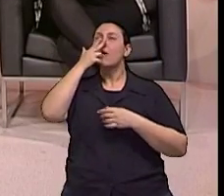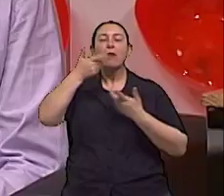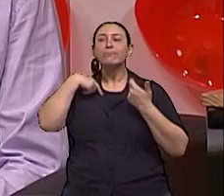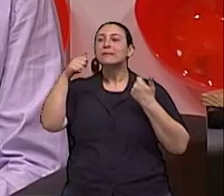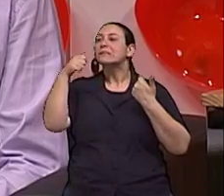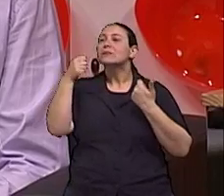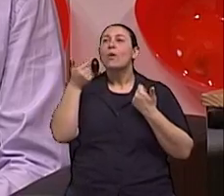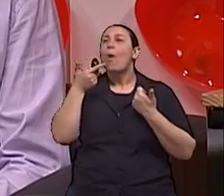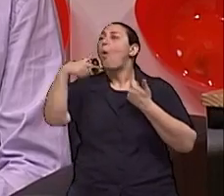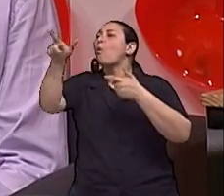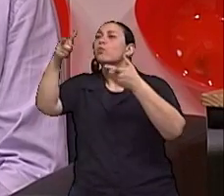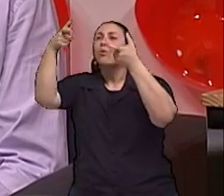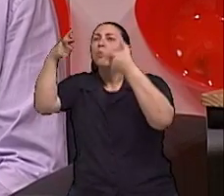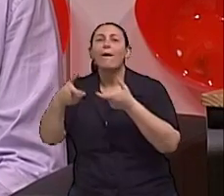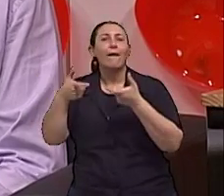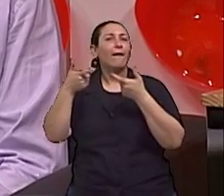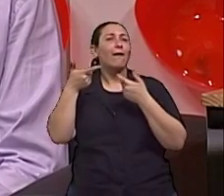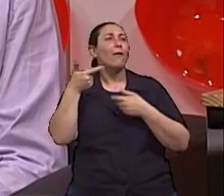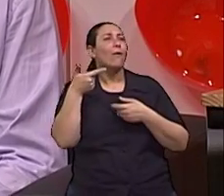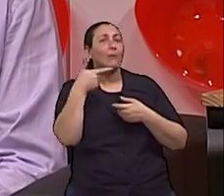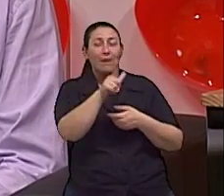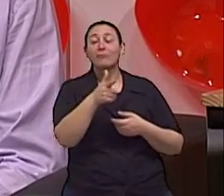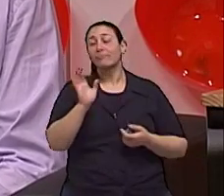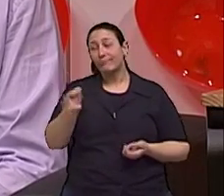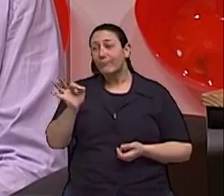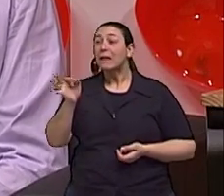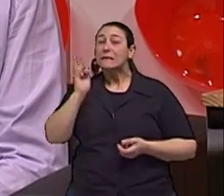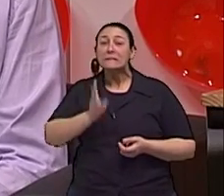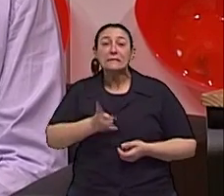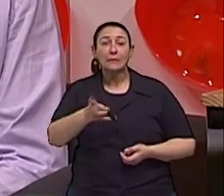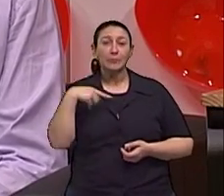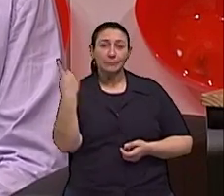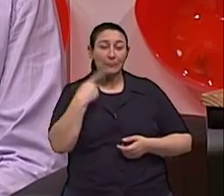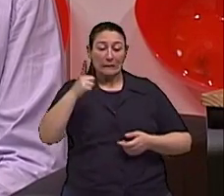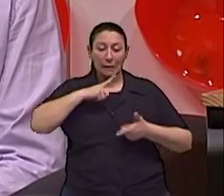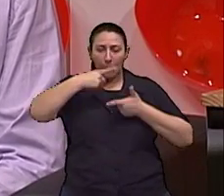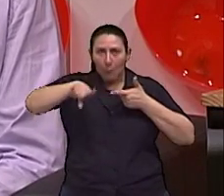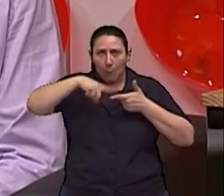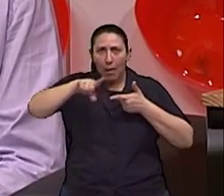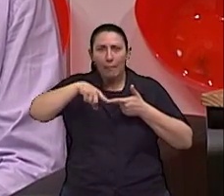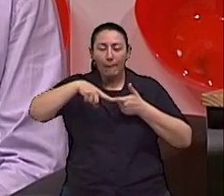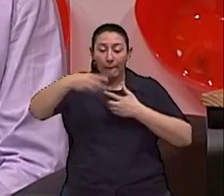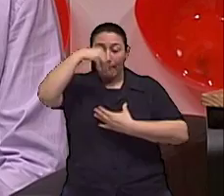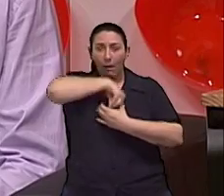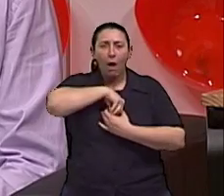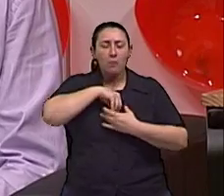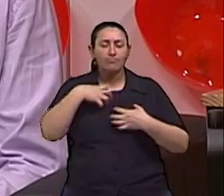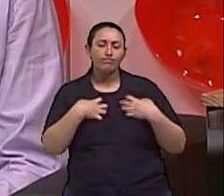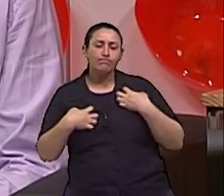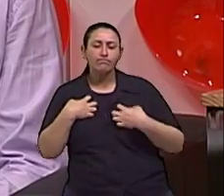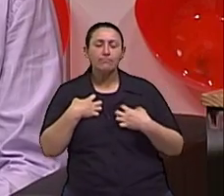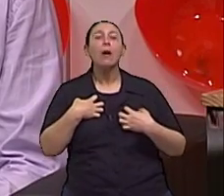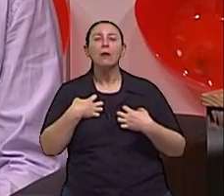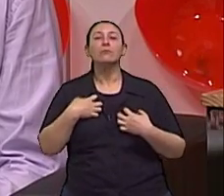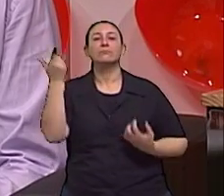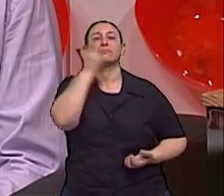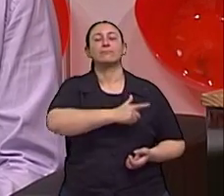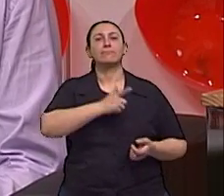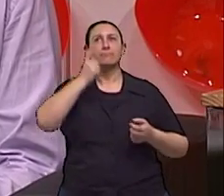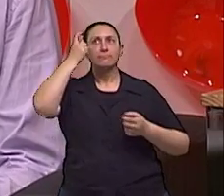precisa disso. Né? As nossas crises, elas sempre são oportunidades para nós pensarmos em viver de novo, para nós termos uma